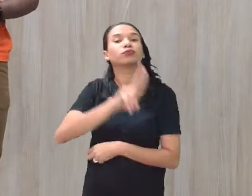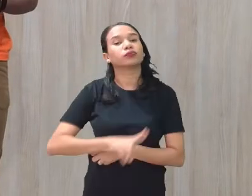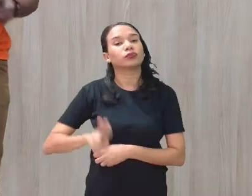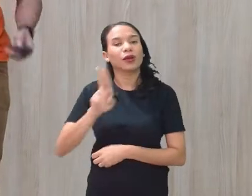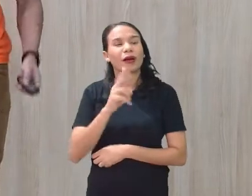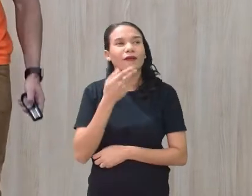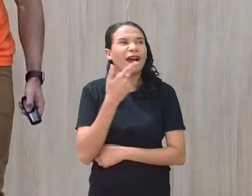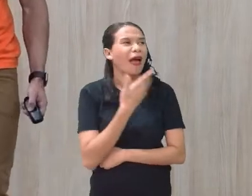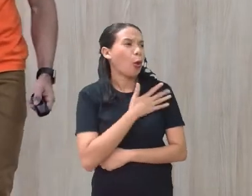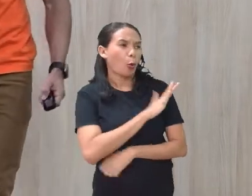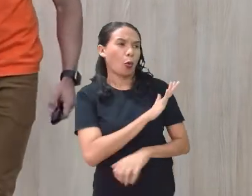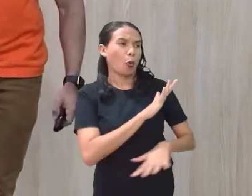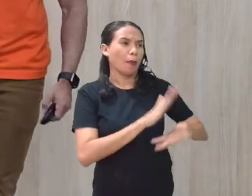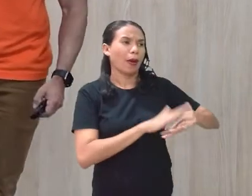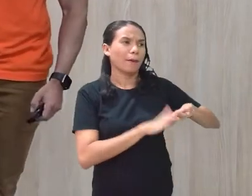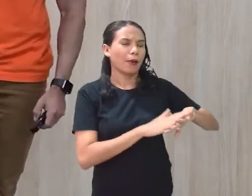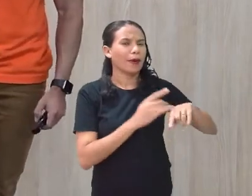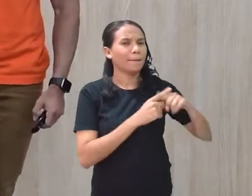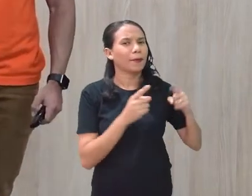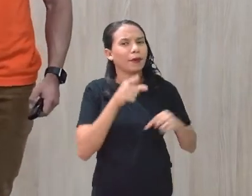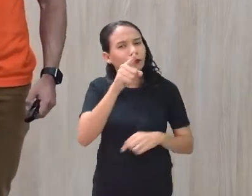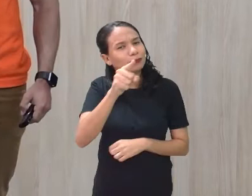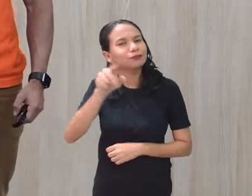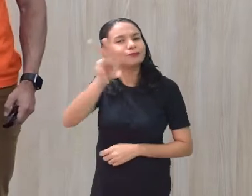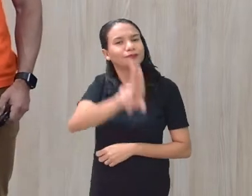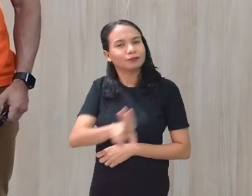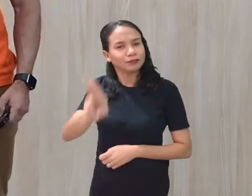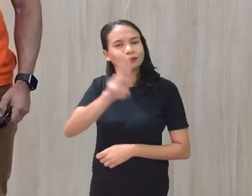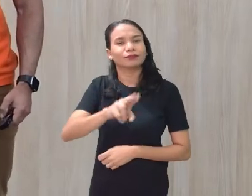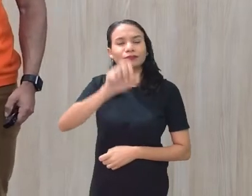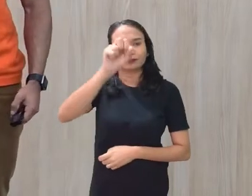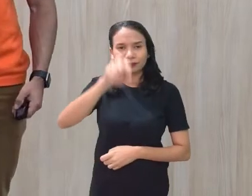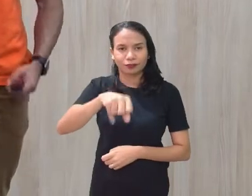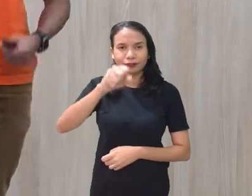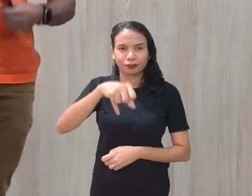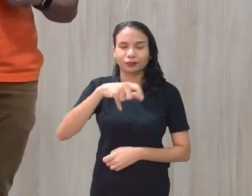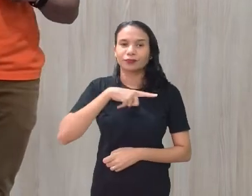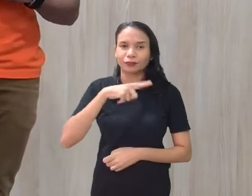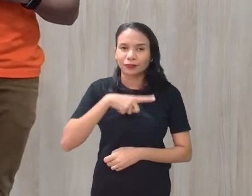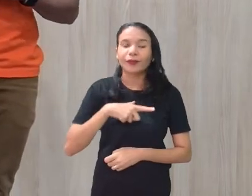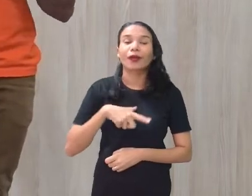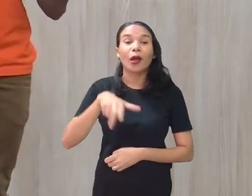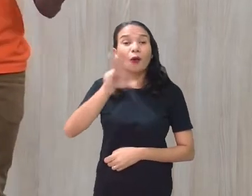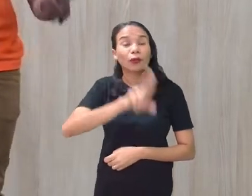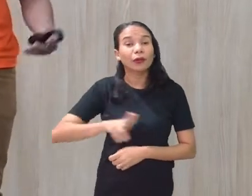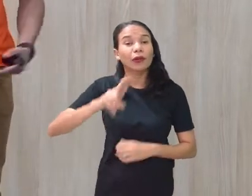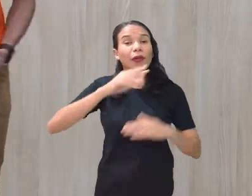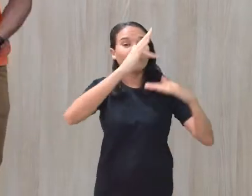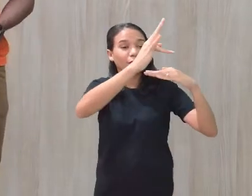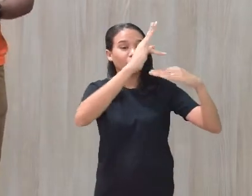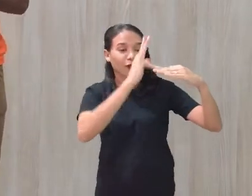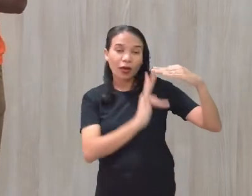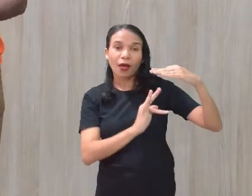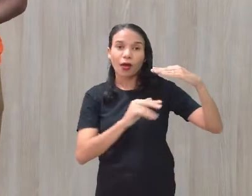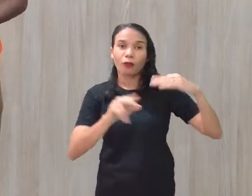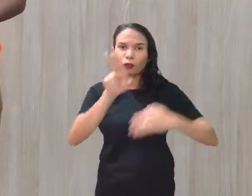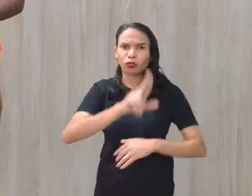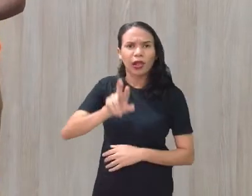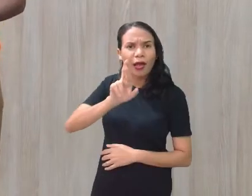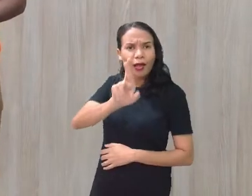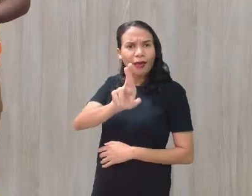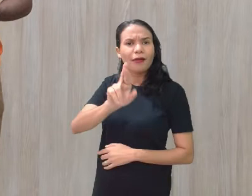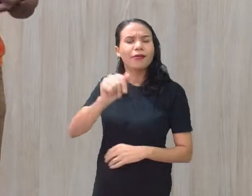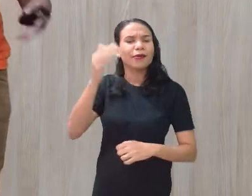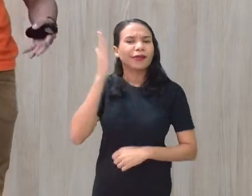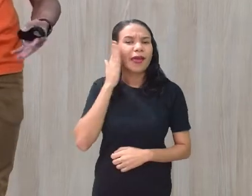você não gosta de matemática, mas você utiliza a razão, utiliza a fração, você entende o que está